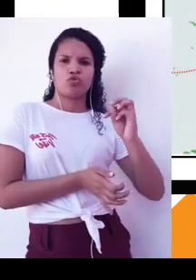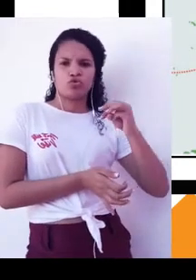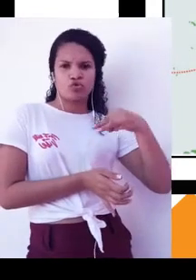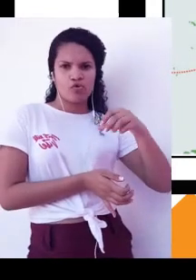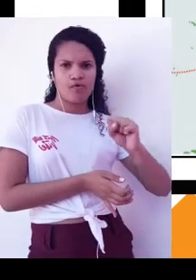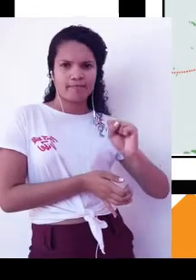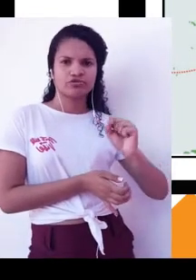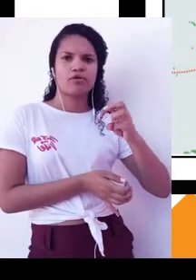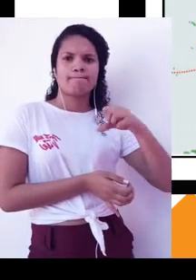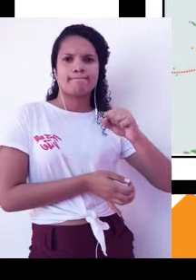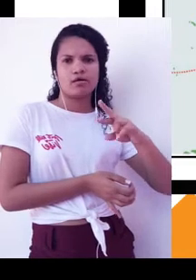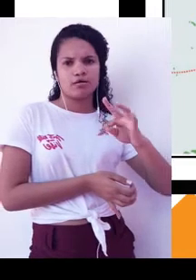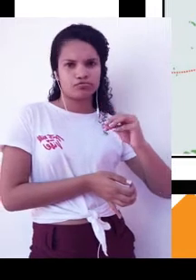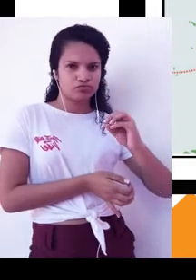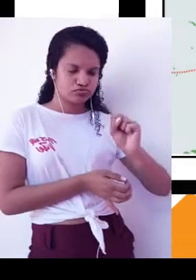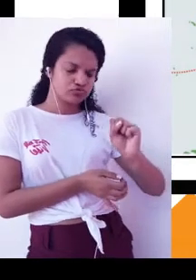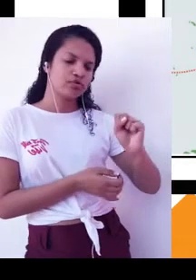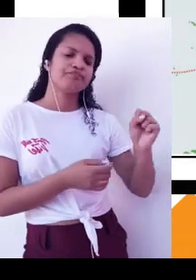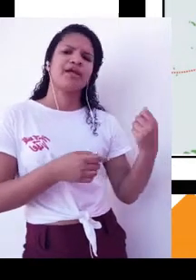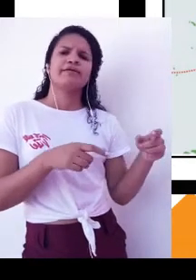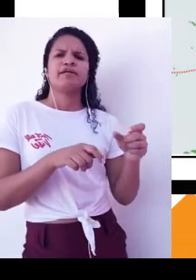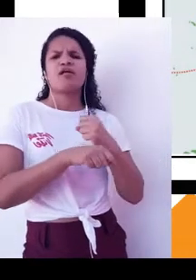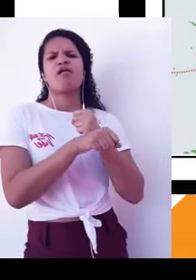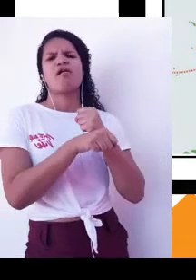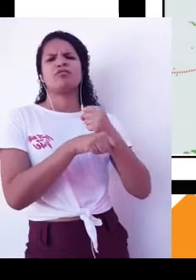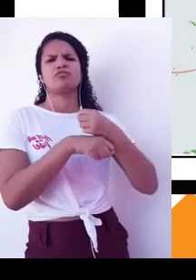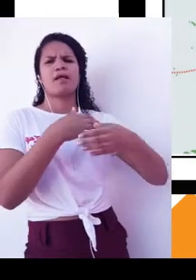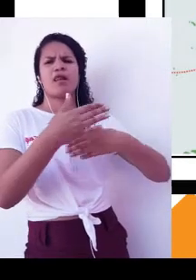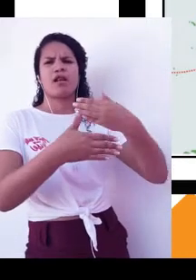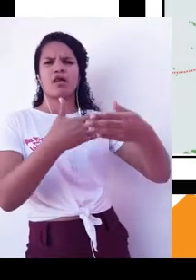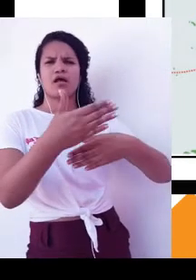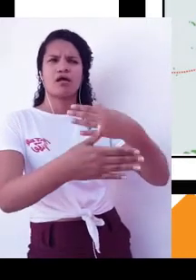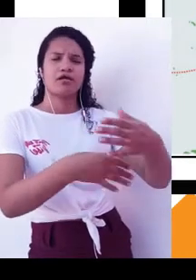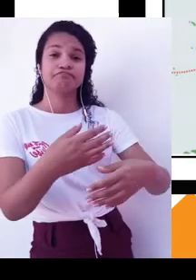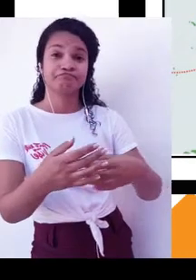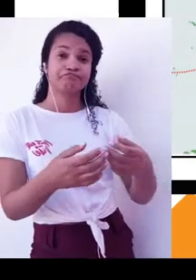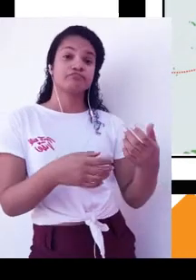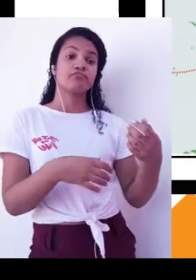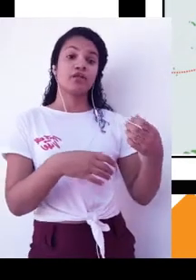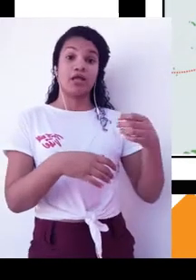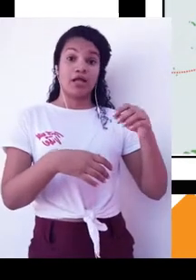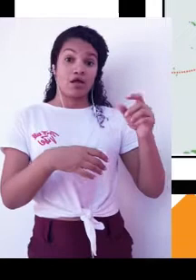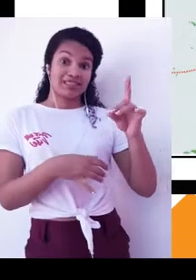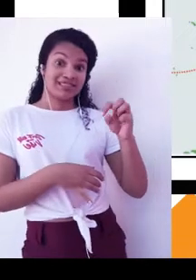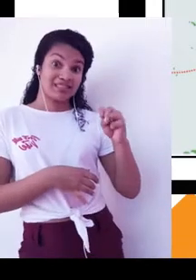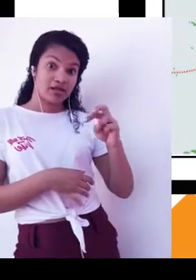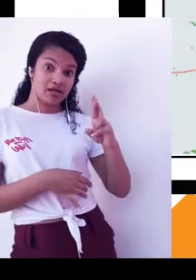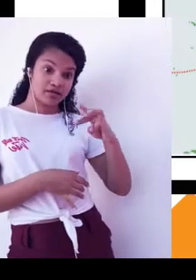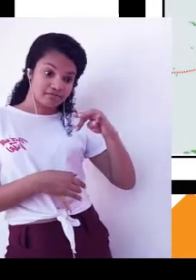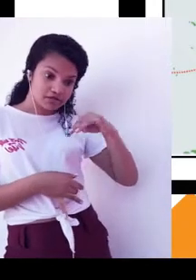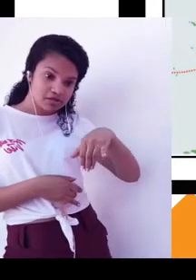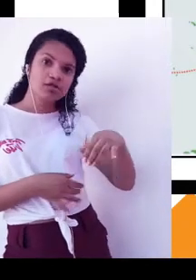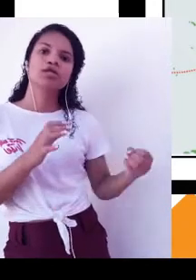essas informações, anos depois dessa viagem do Beagle, fizeram com que o Darwin pudesse